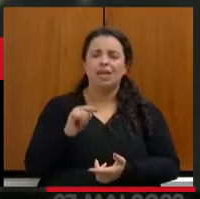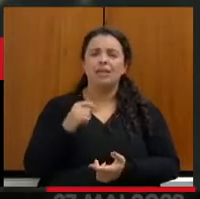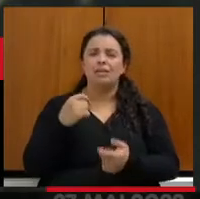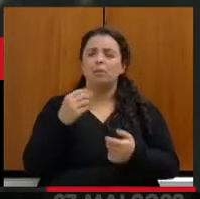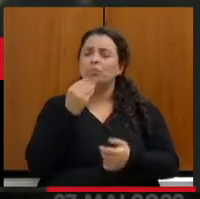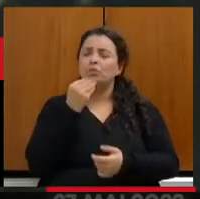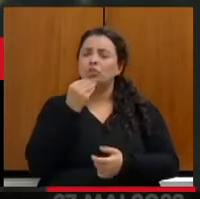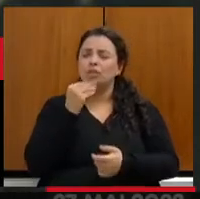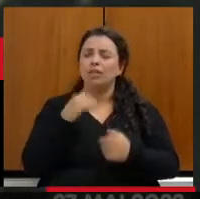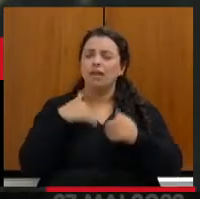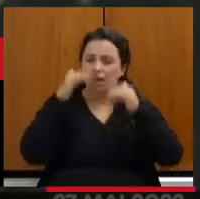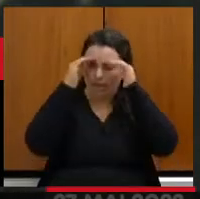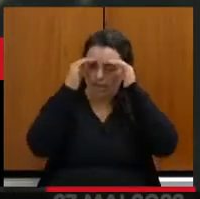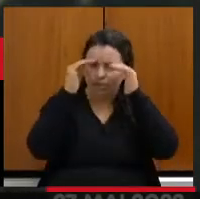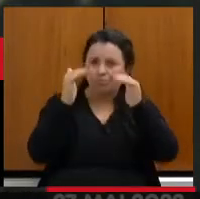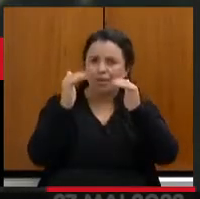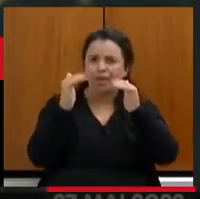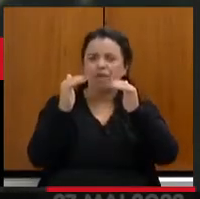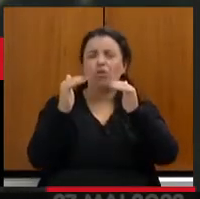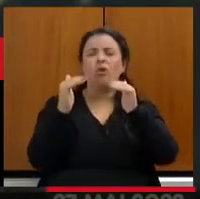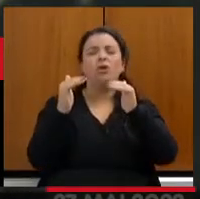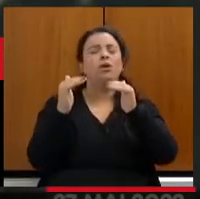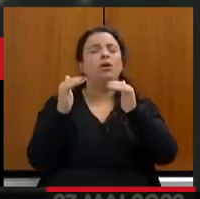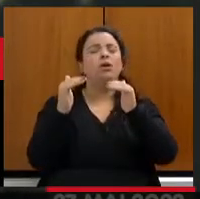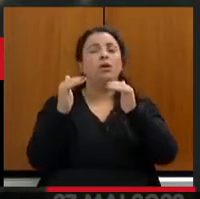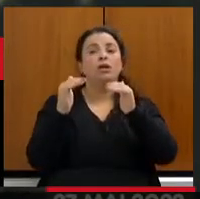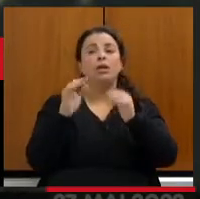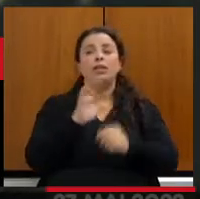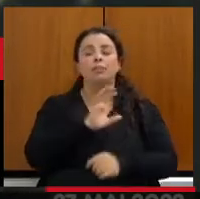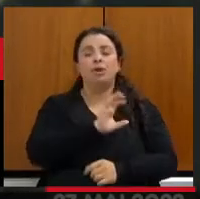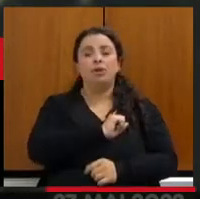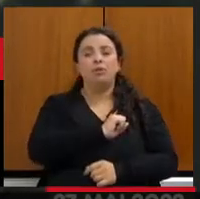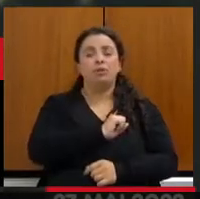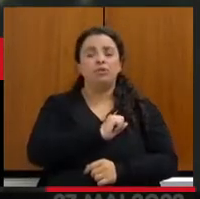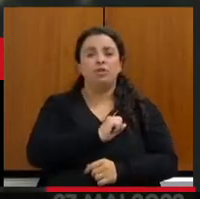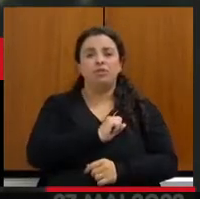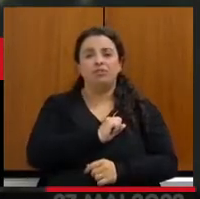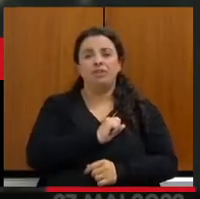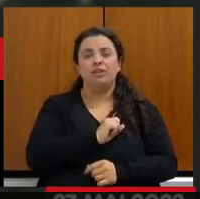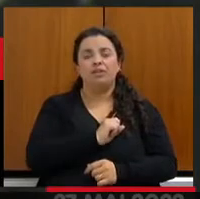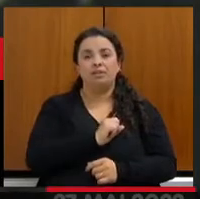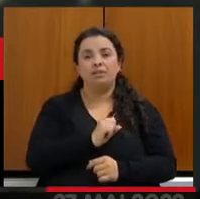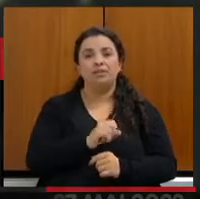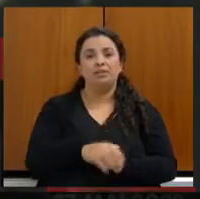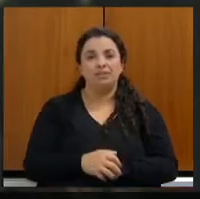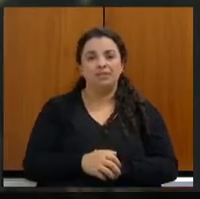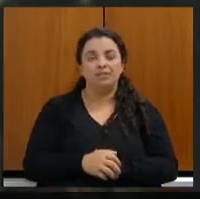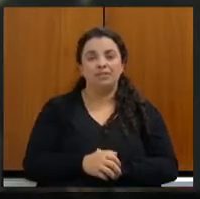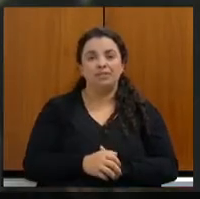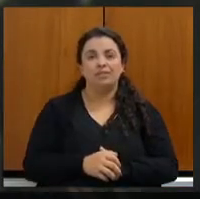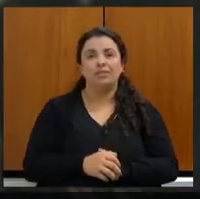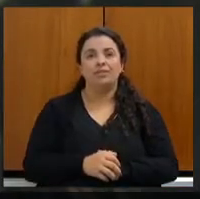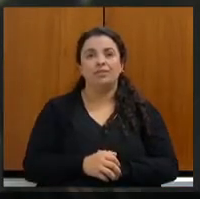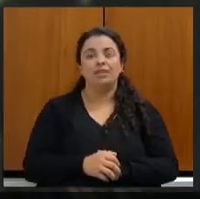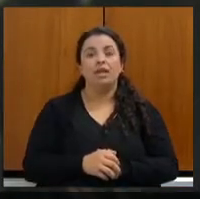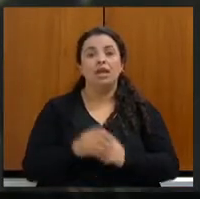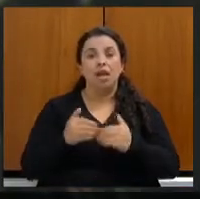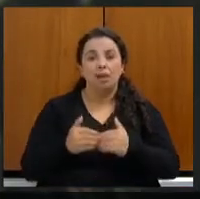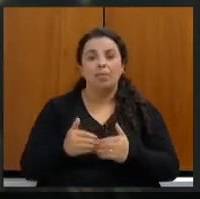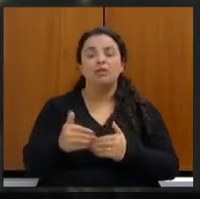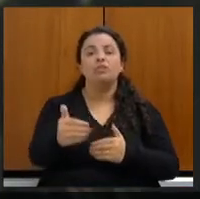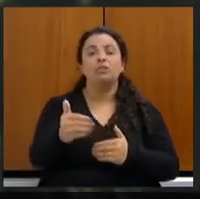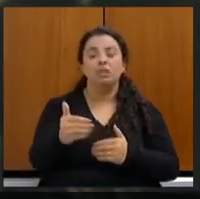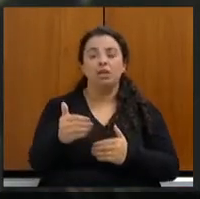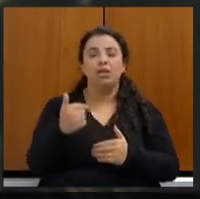respeitadas e amadas eu comecei a e a me despertar a ir a partir daí